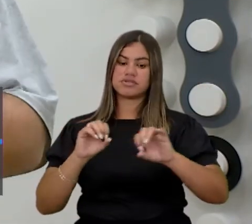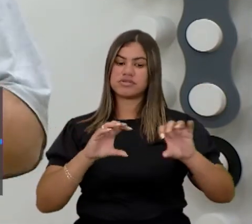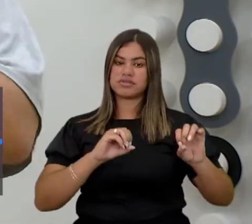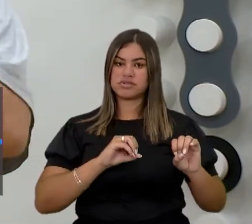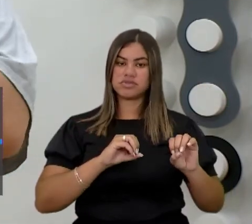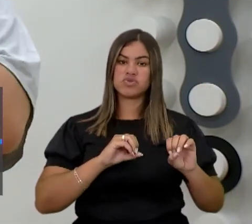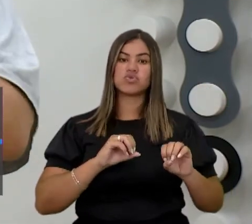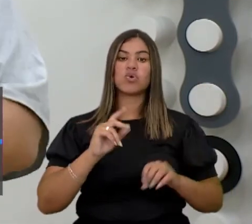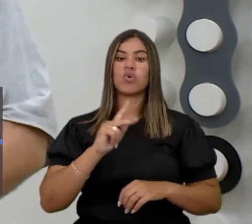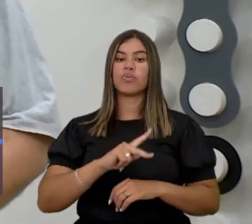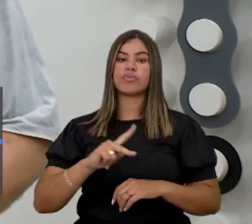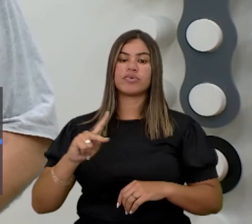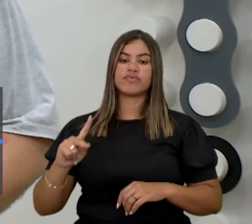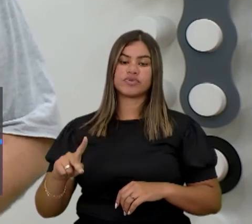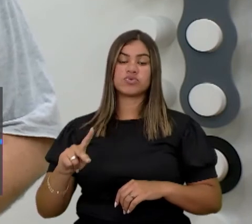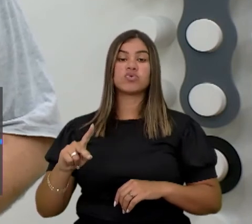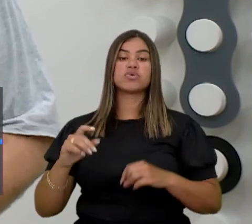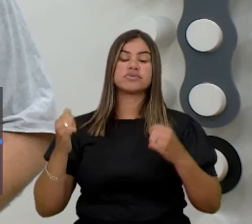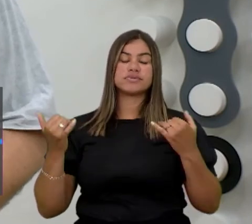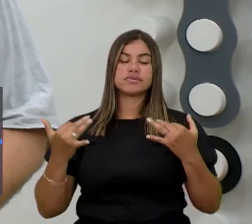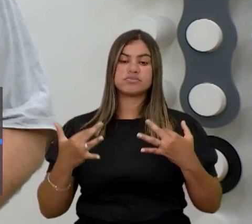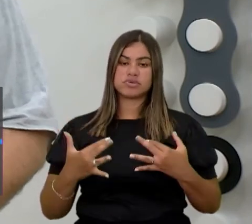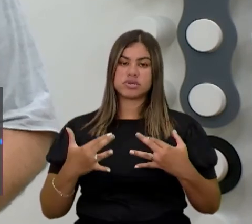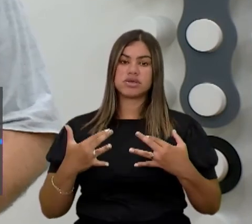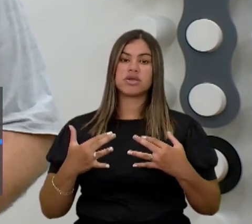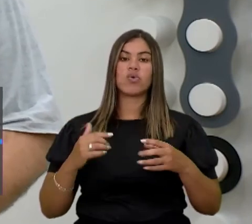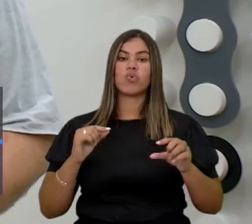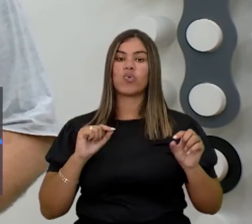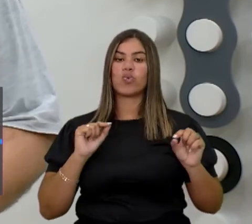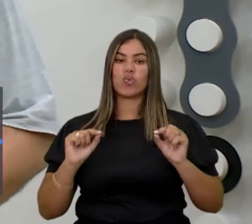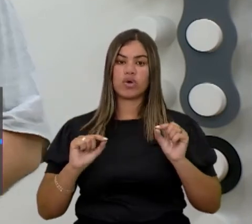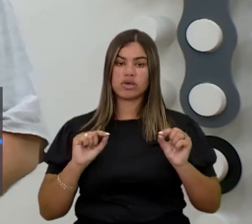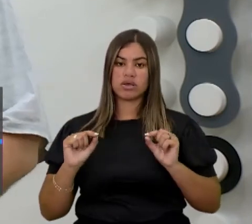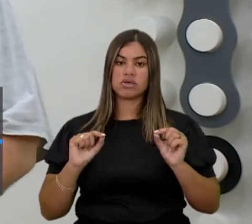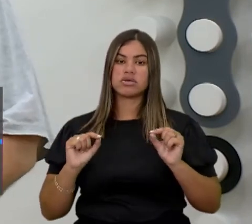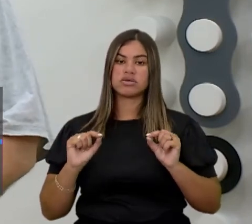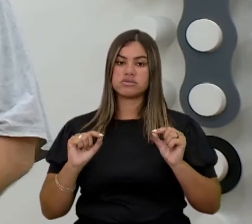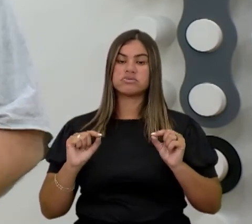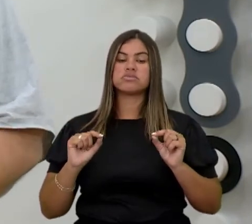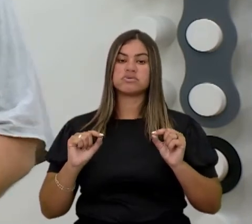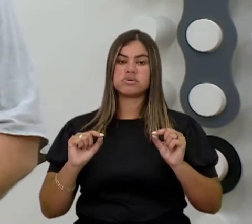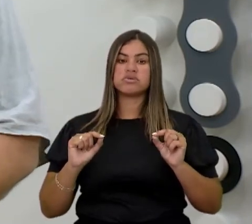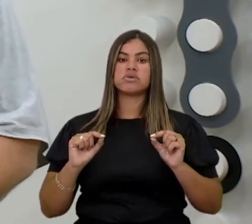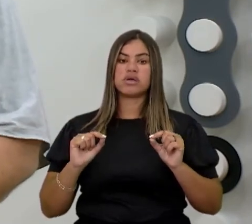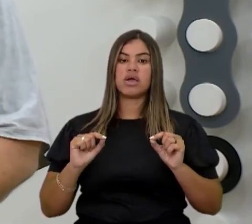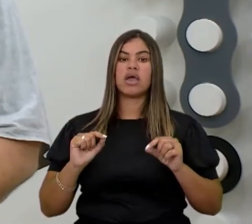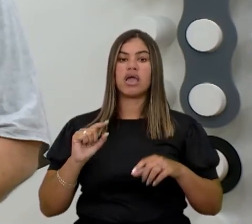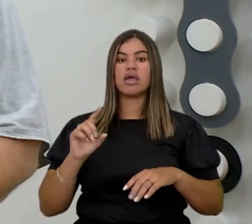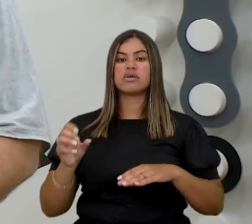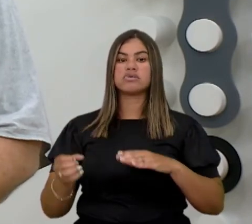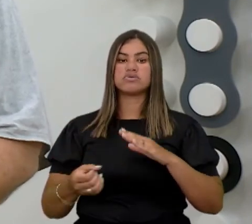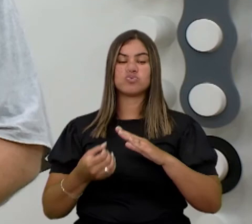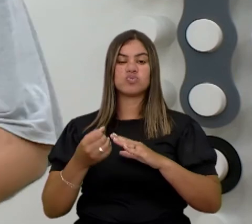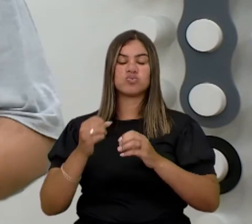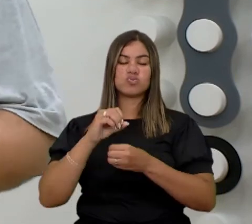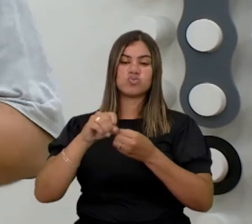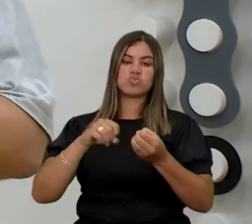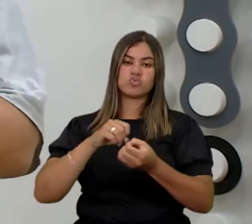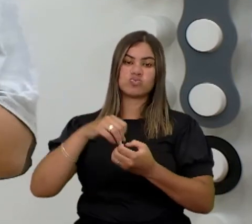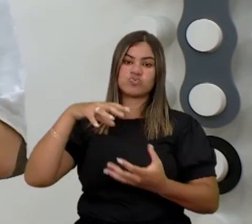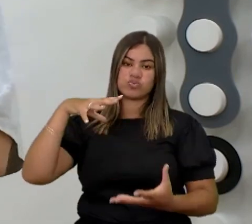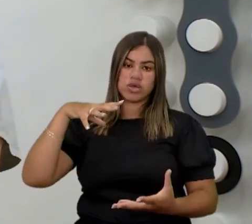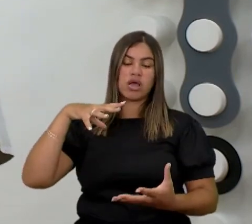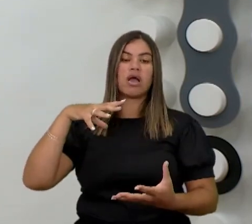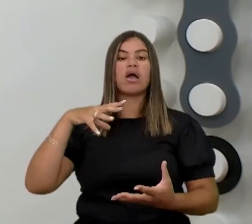o professor doutor, ele coloca muito bem, né, essa relação que acontece, né, do surgimento aí do universo, da formação